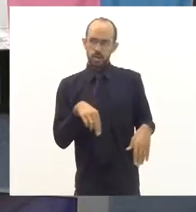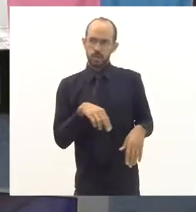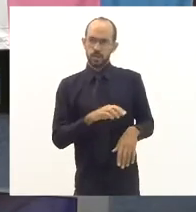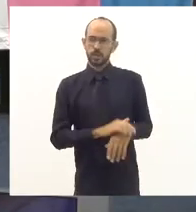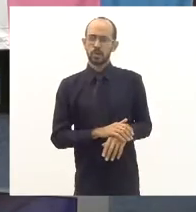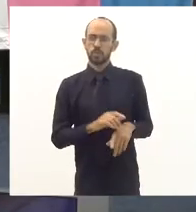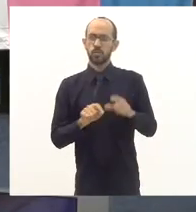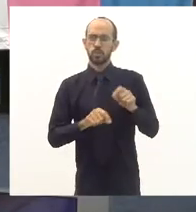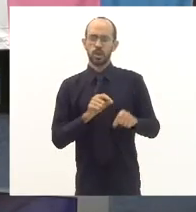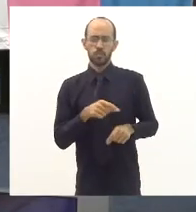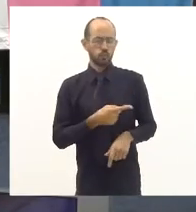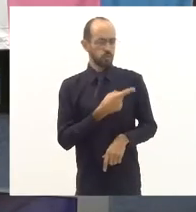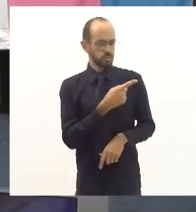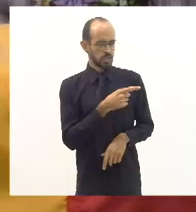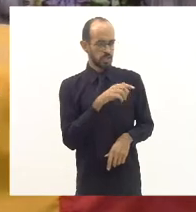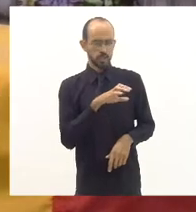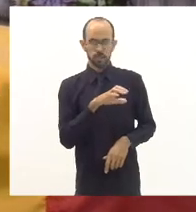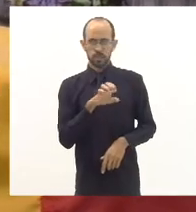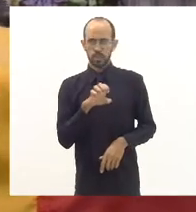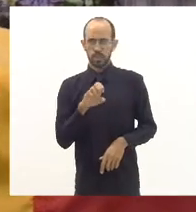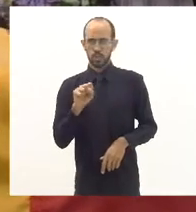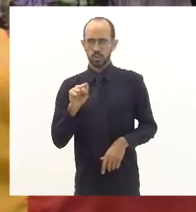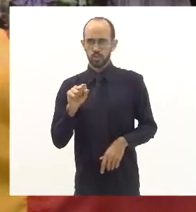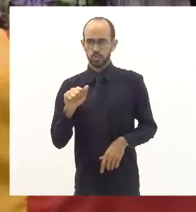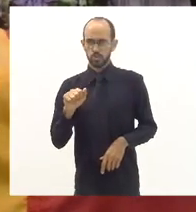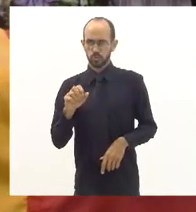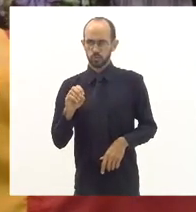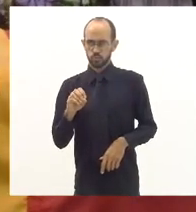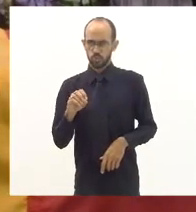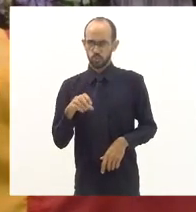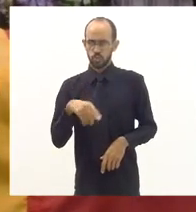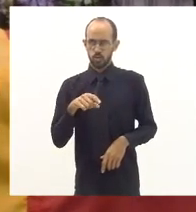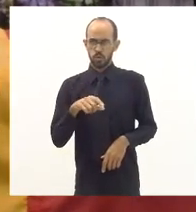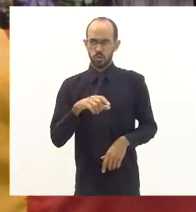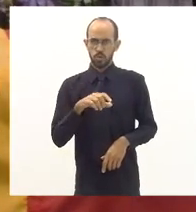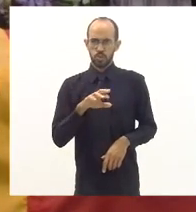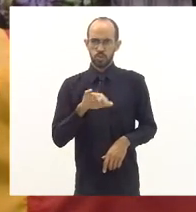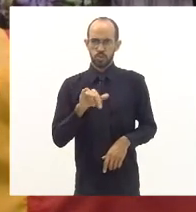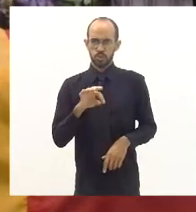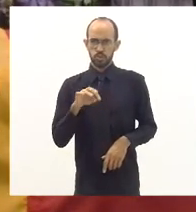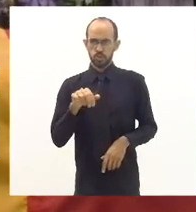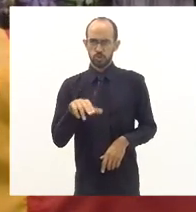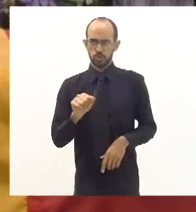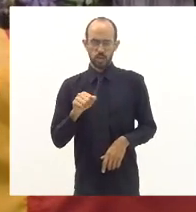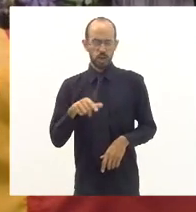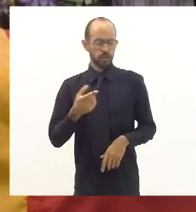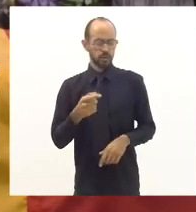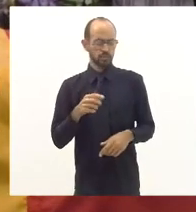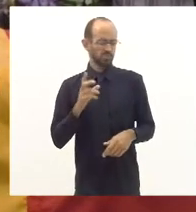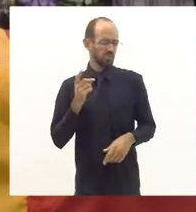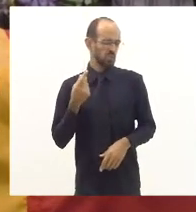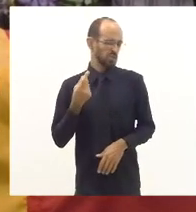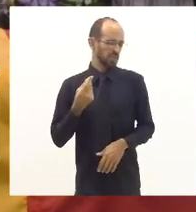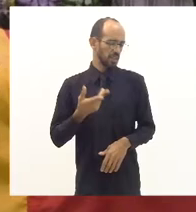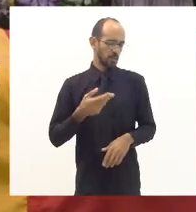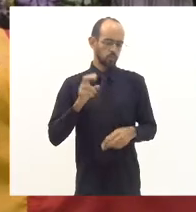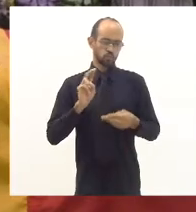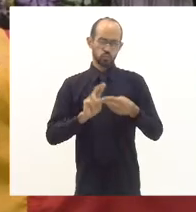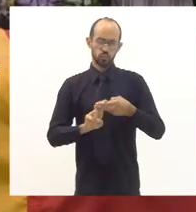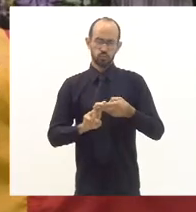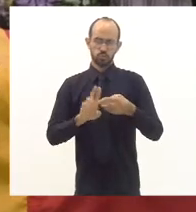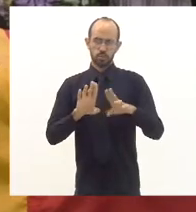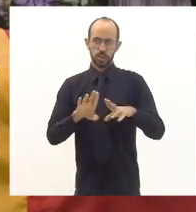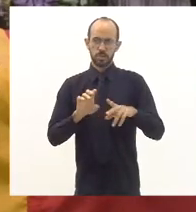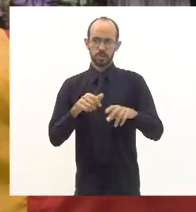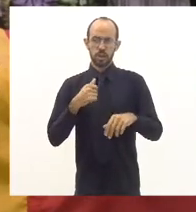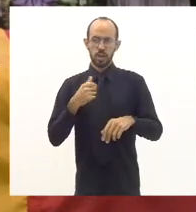Celso, Cristina, são tudo companheiros, companheiras de longa data no SUS. A questão toda, que é a